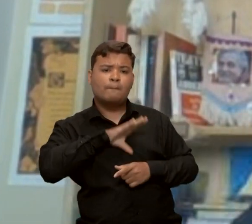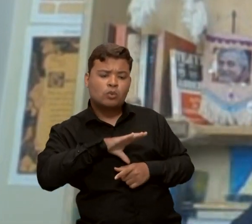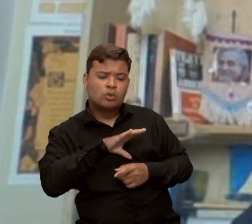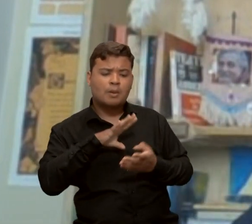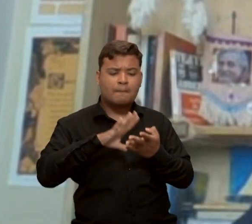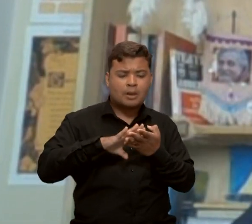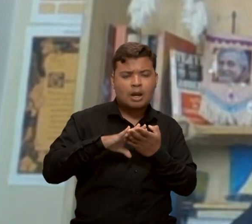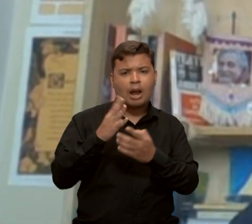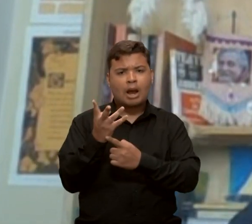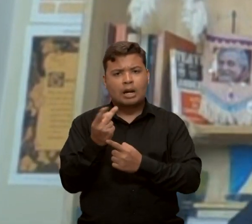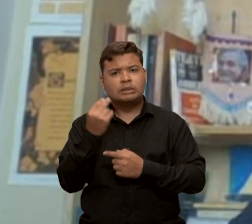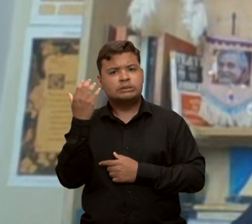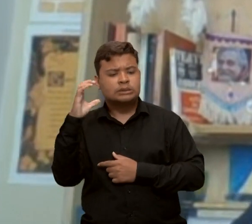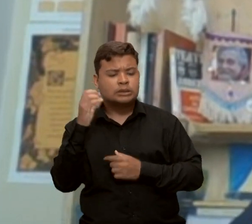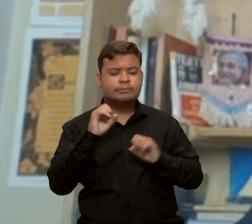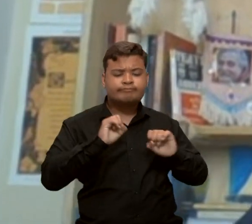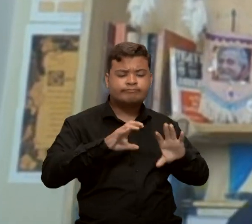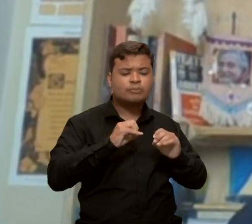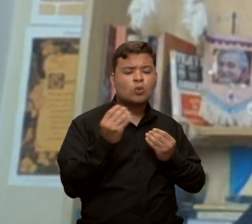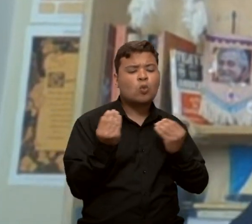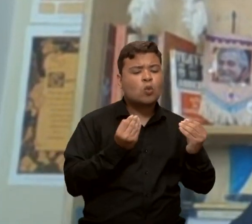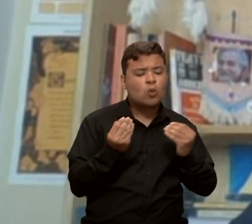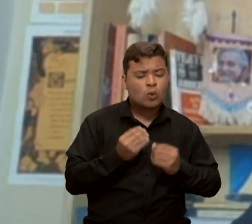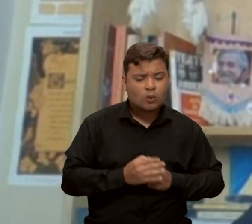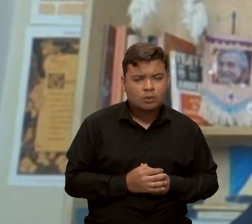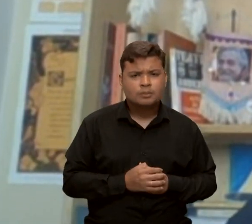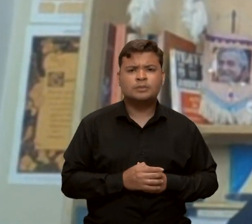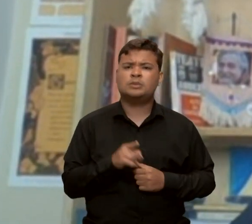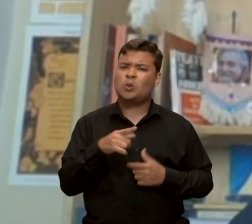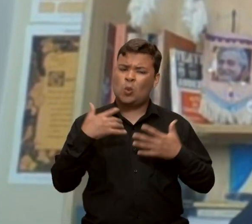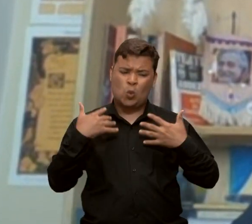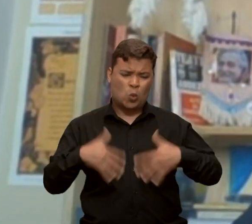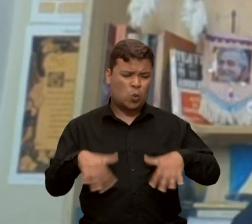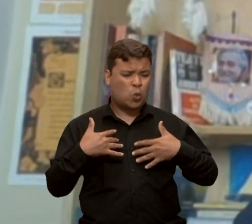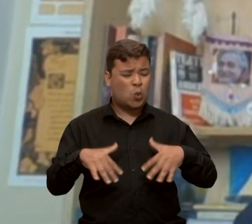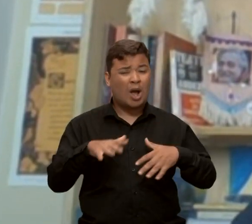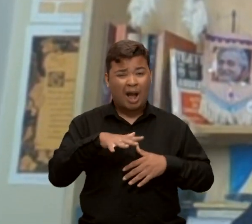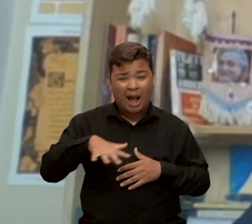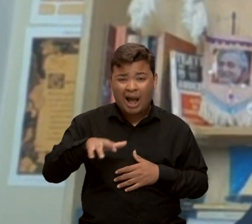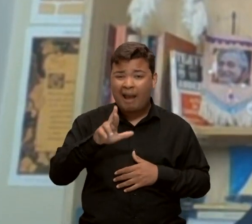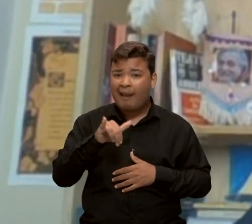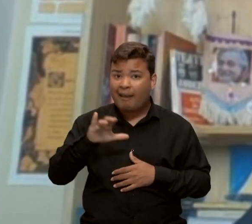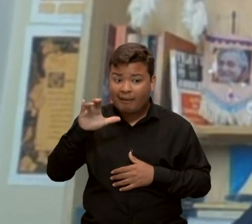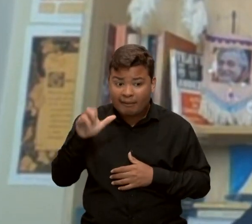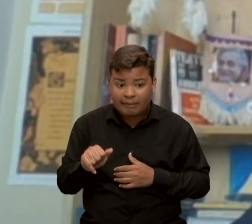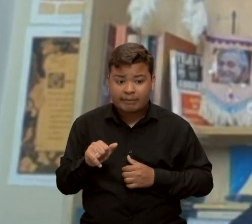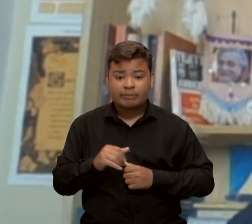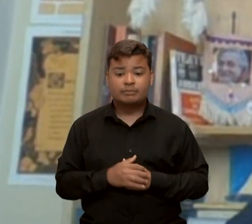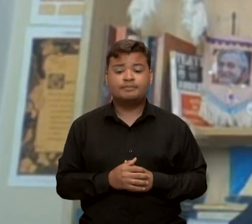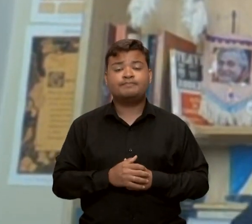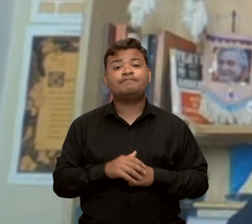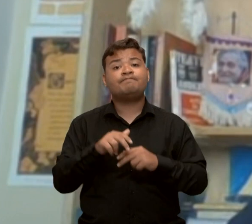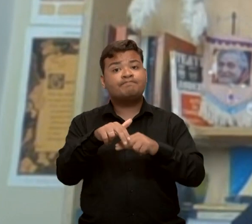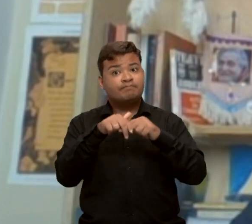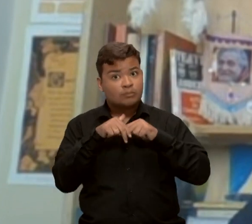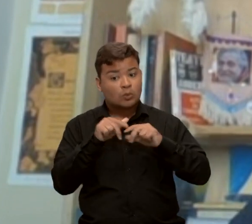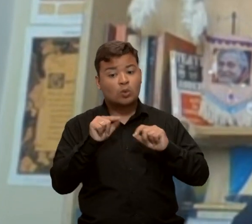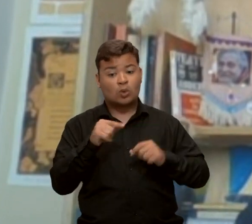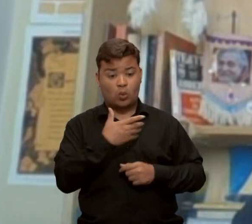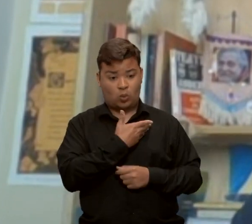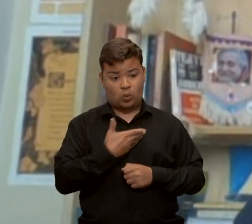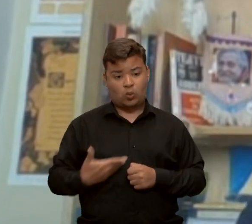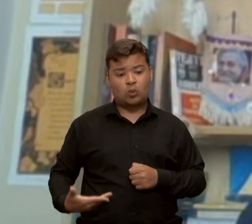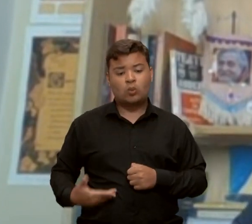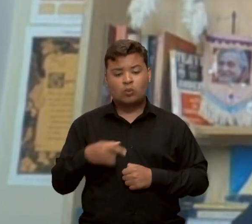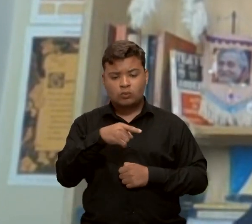matemática, arte, ciências, para essas pessoas. Isso é uma riqueza, na verdade, isso é uma riqueza. Por isso é um retrocesso, o governo, essas